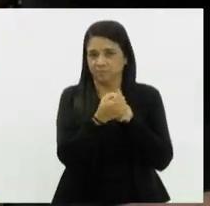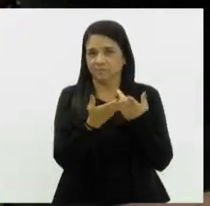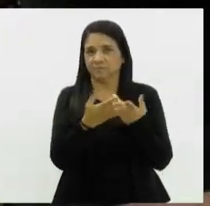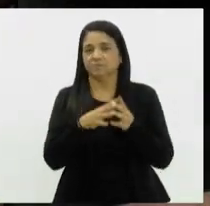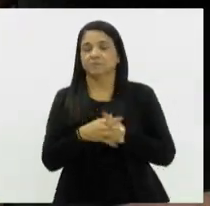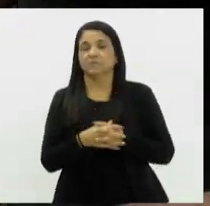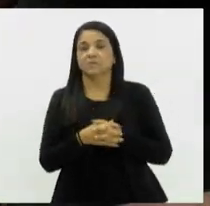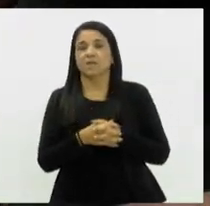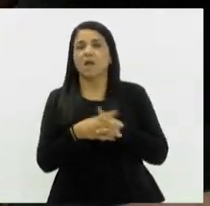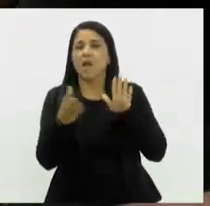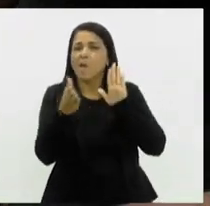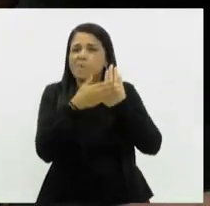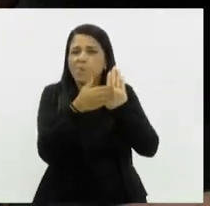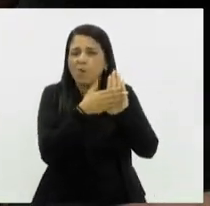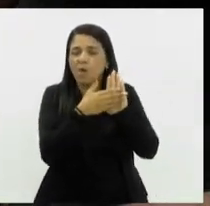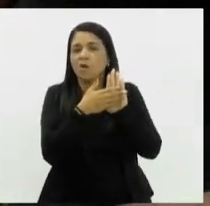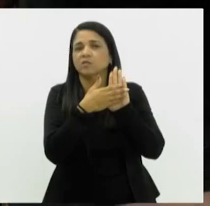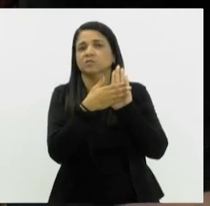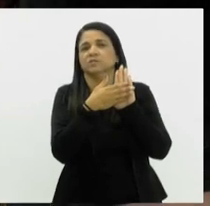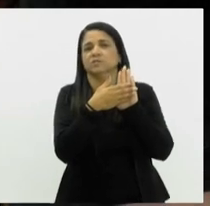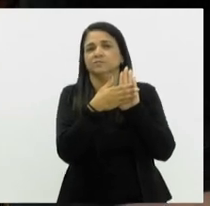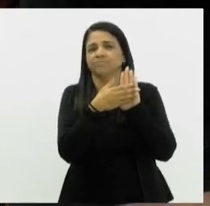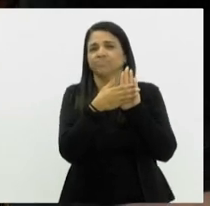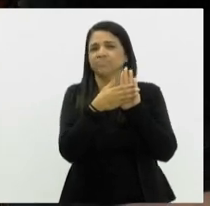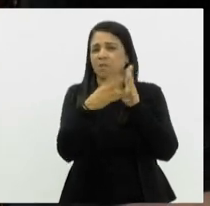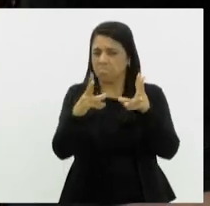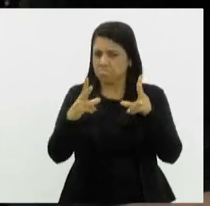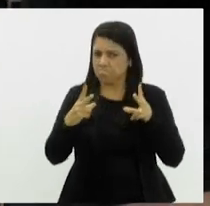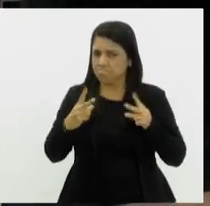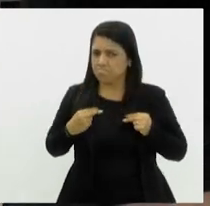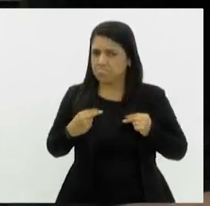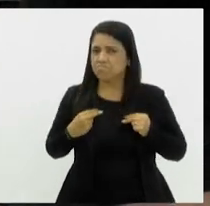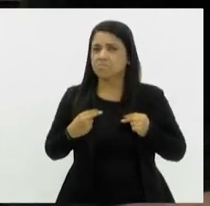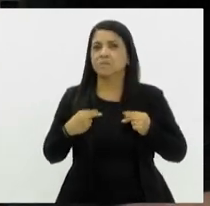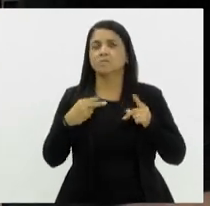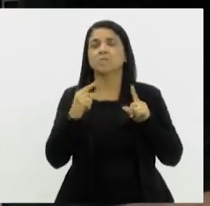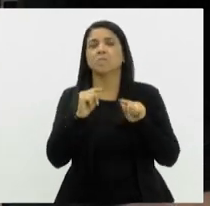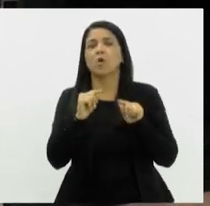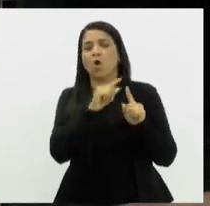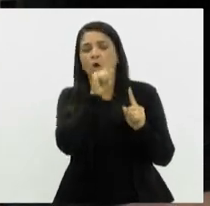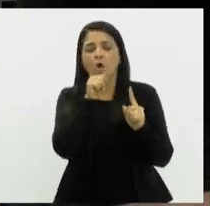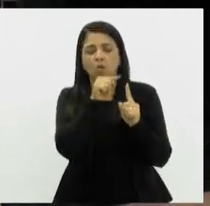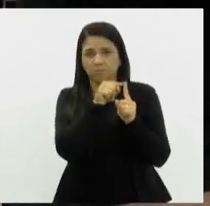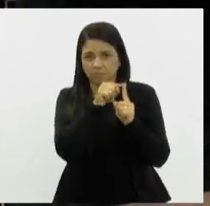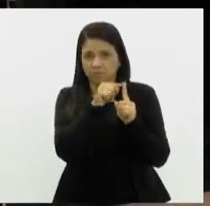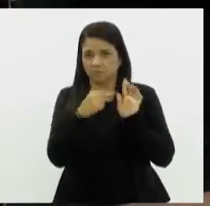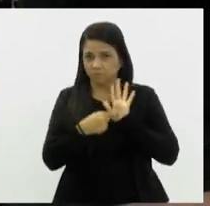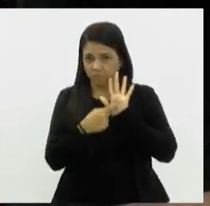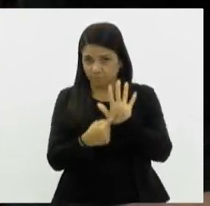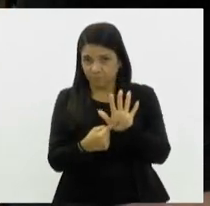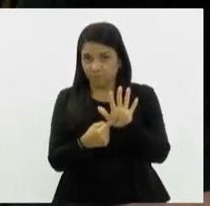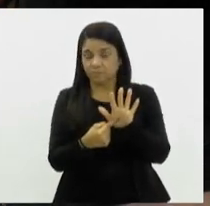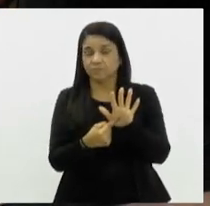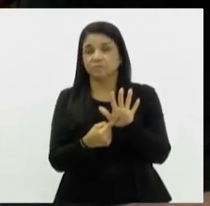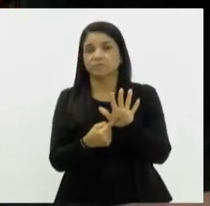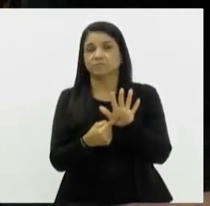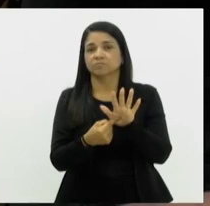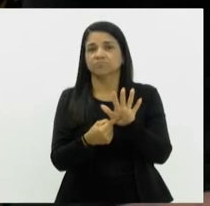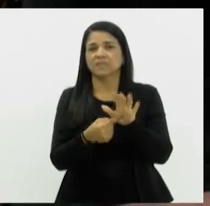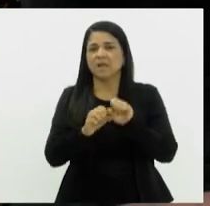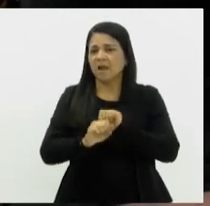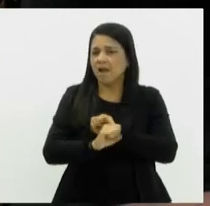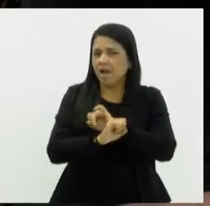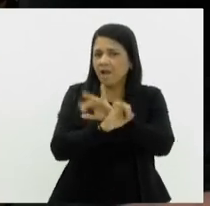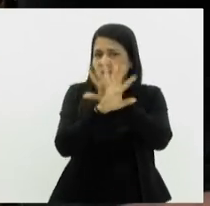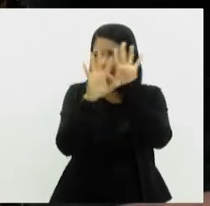presente proposta legislativa é extremamente meritória, tendo em vista que objetiva, dentre outros, a maior